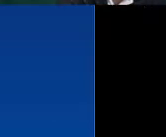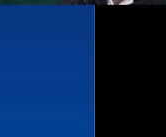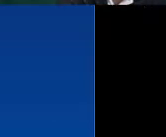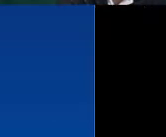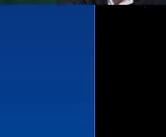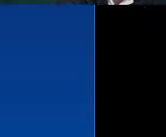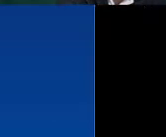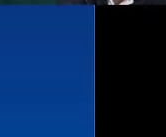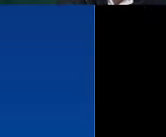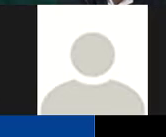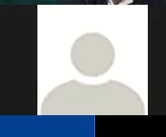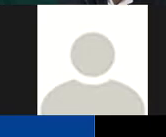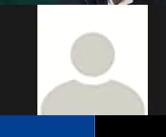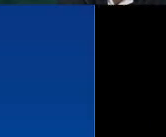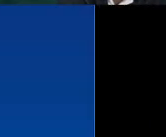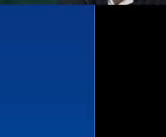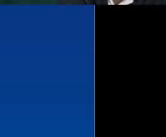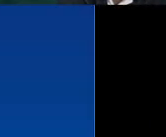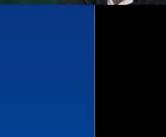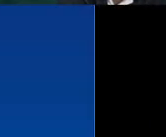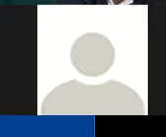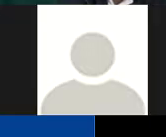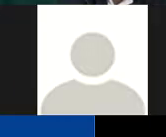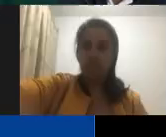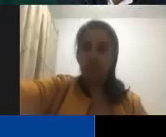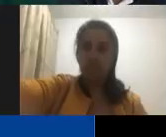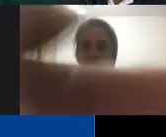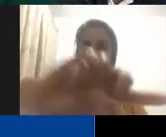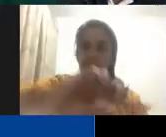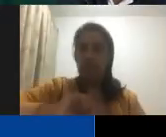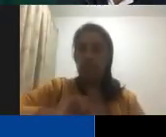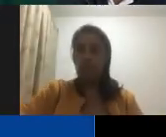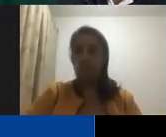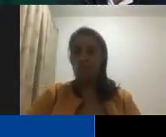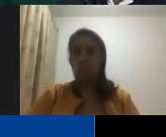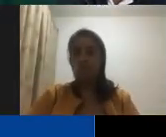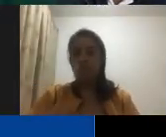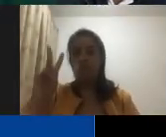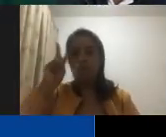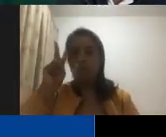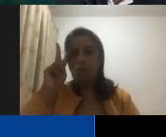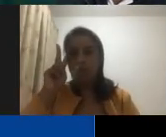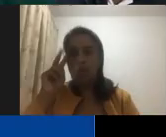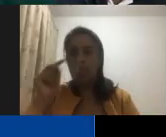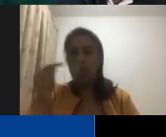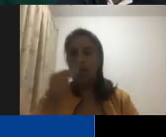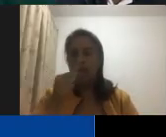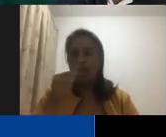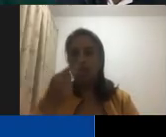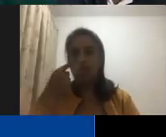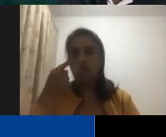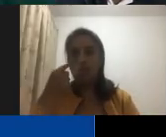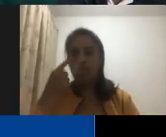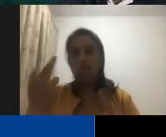sentido transversal das fibras? Então, ele vai lá na região da lombar e ele estabiliza a vértebra. Aqui a gente vai ver a mesma